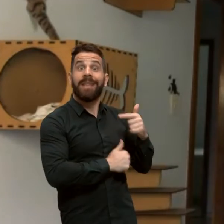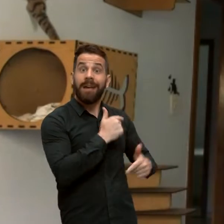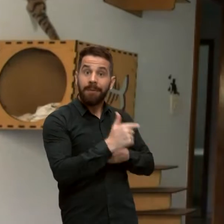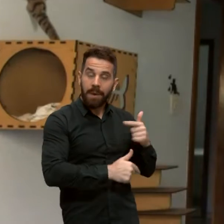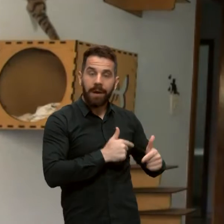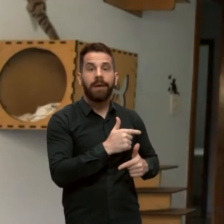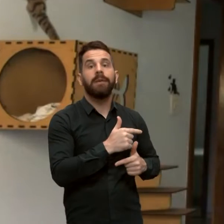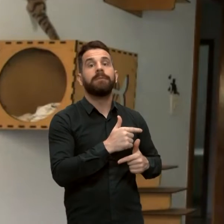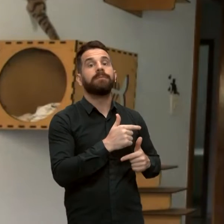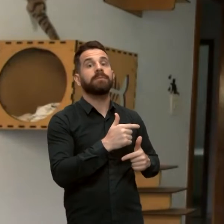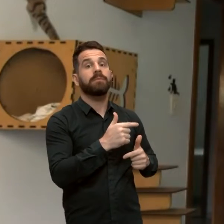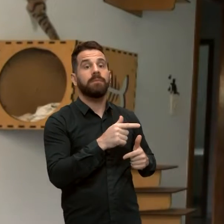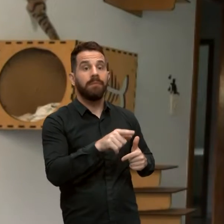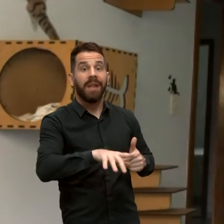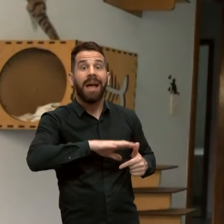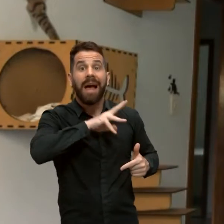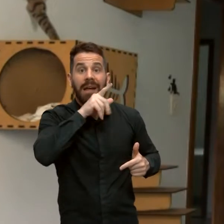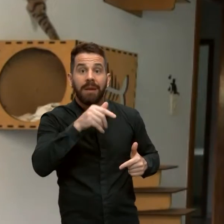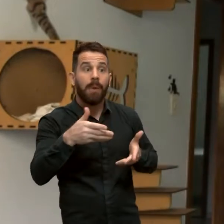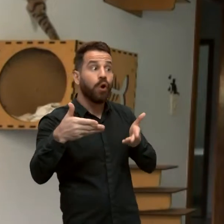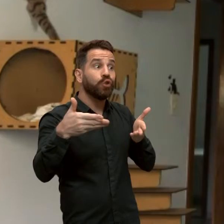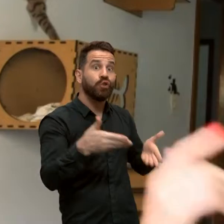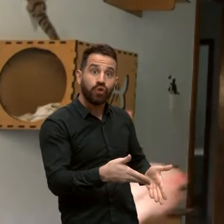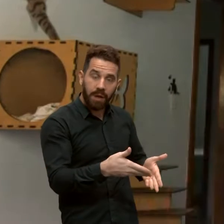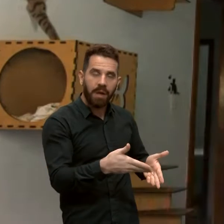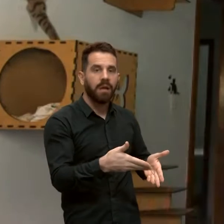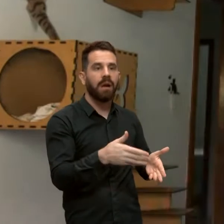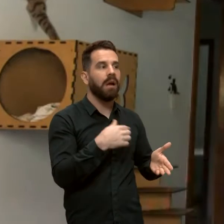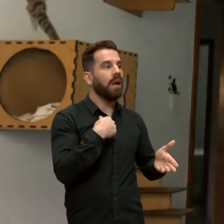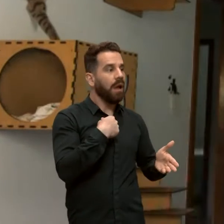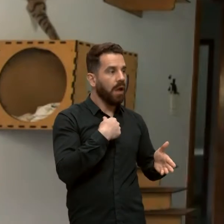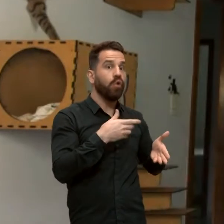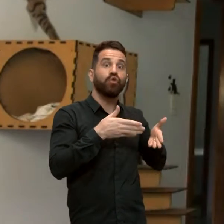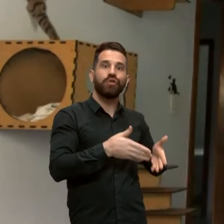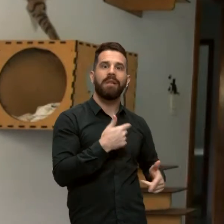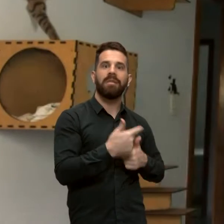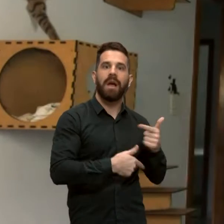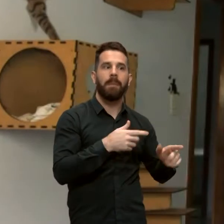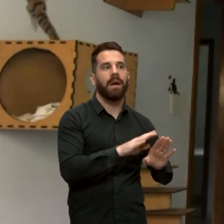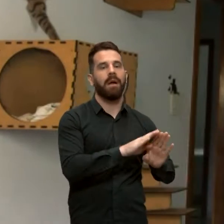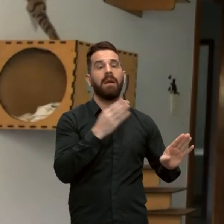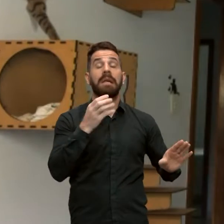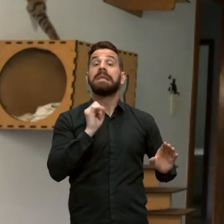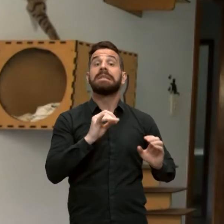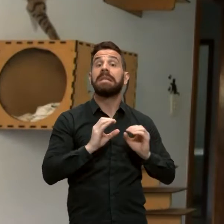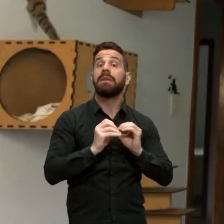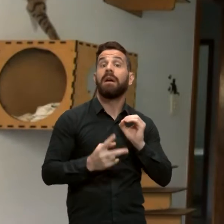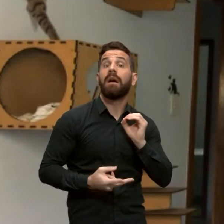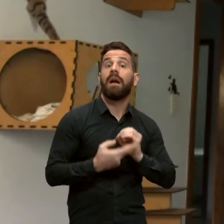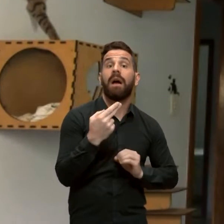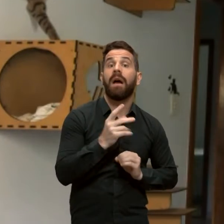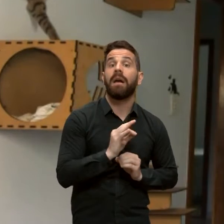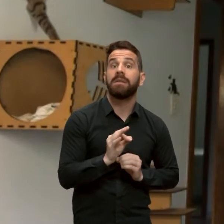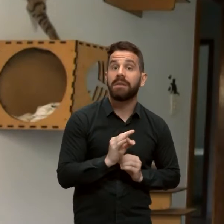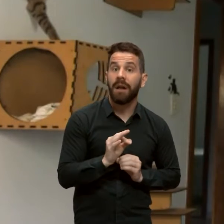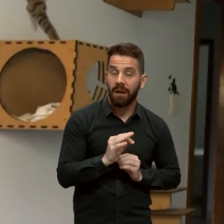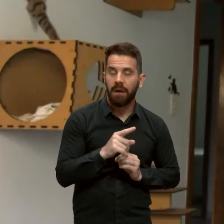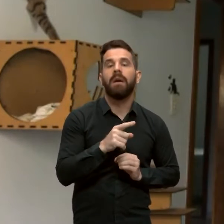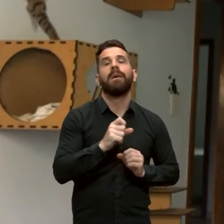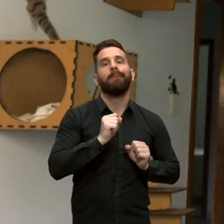em casa na hora que ela chega à noite. Sem castrar esse animal, pensa, o animal ele reproduz muito